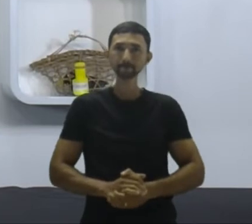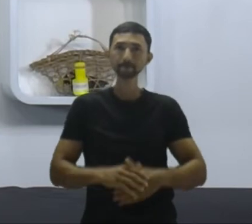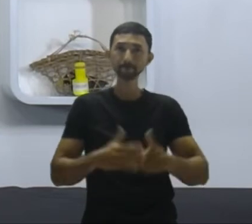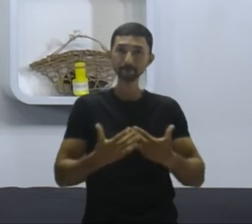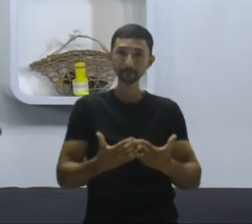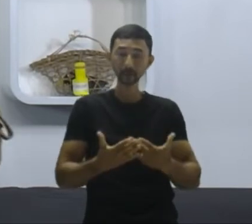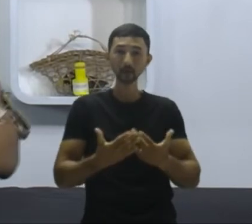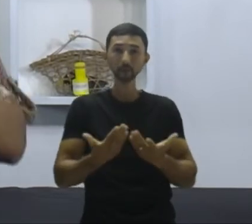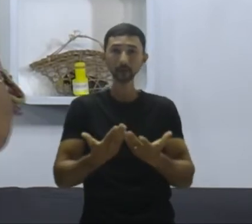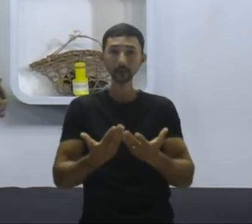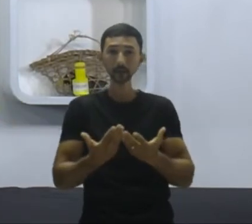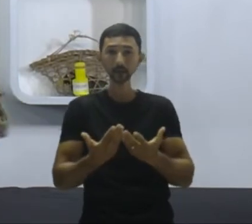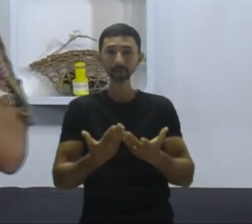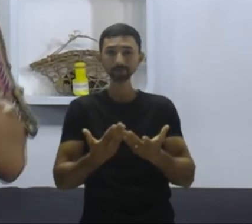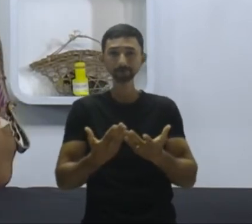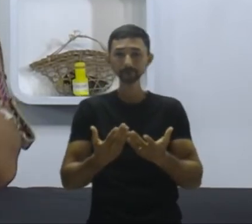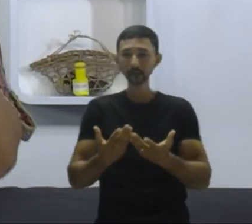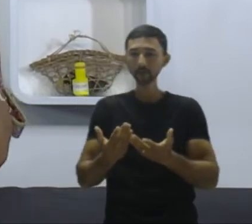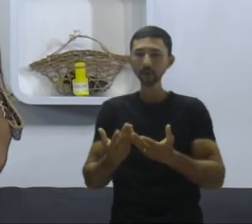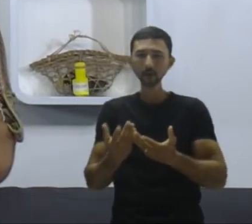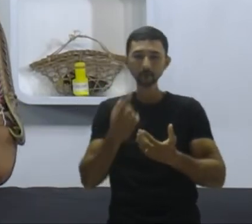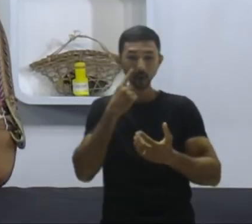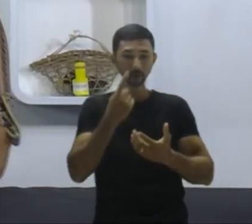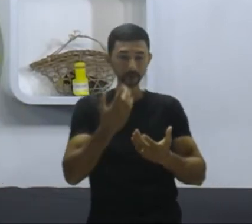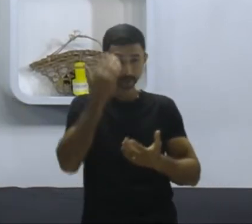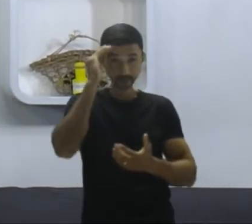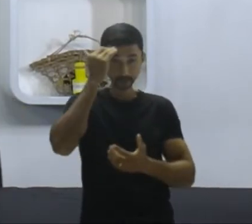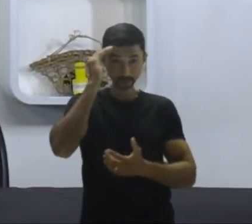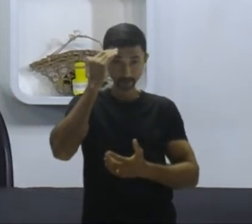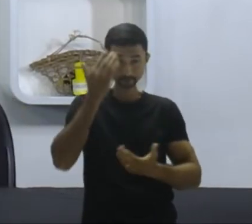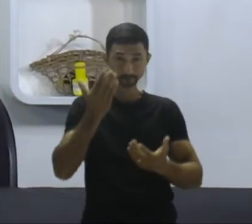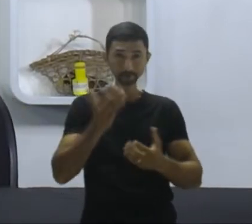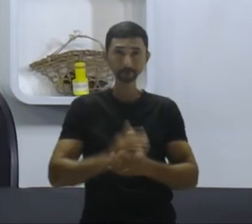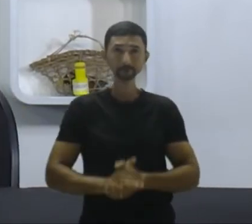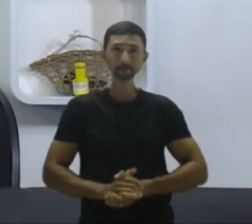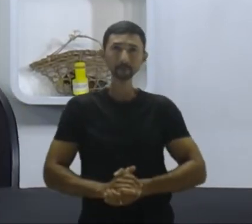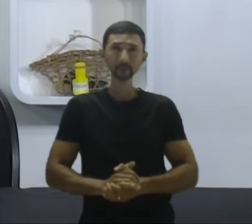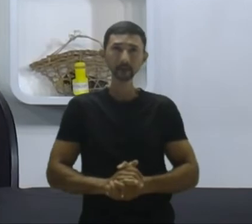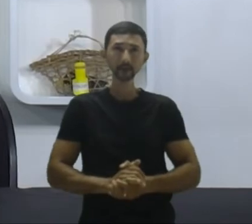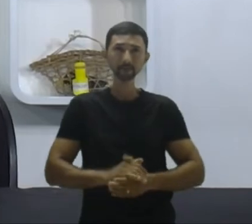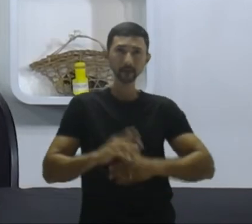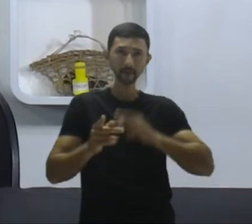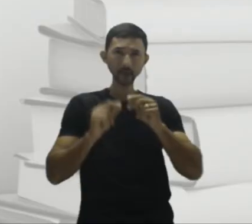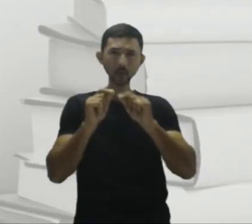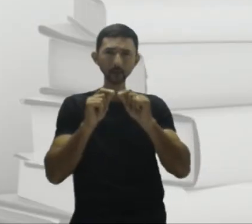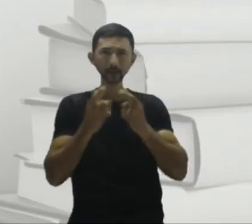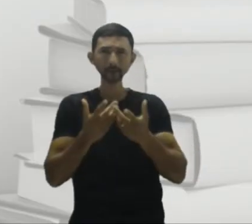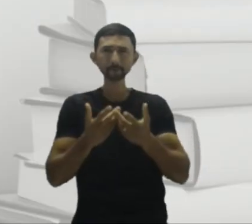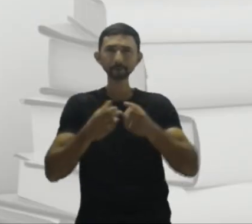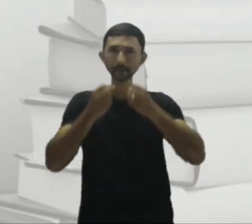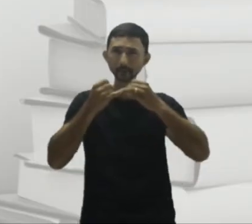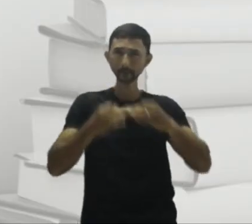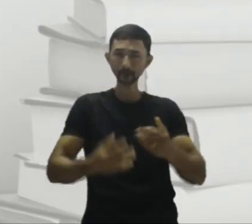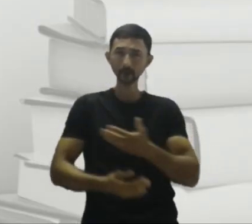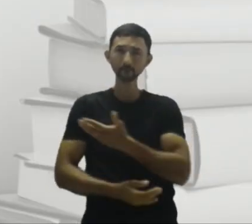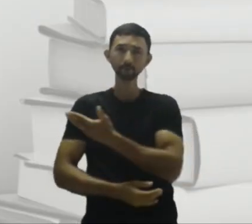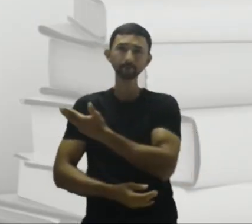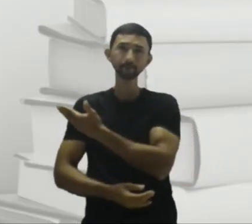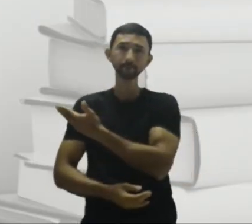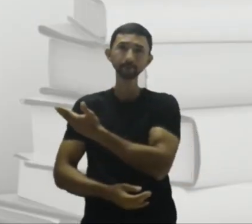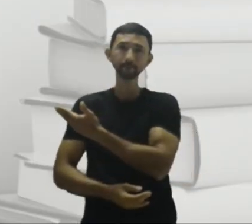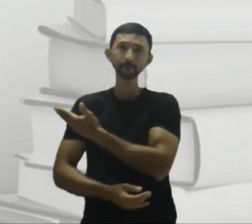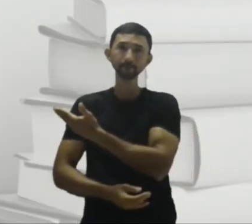podemos, então, retomar da seguinte forma. Nós podemos dizer o quê? Que